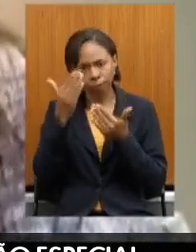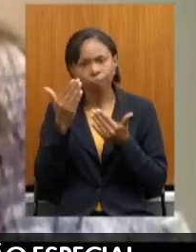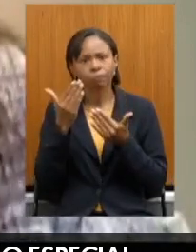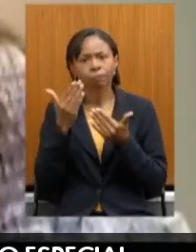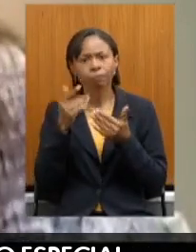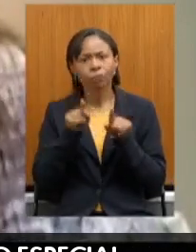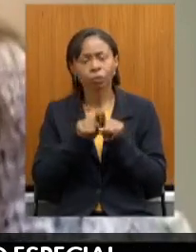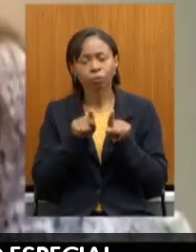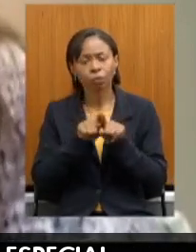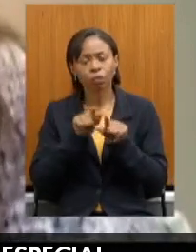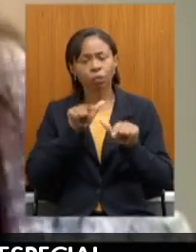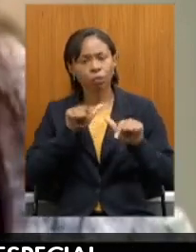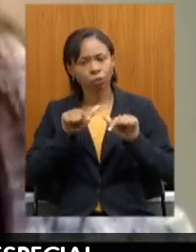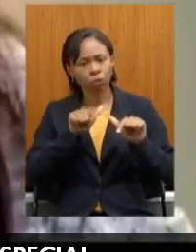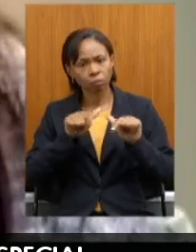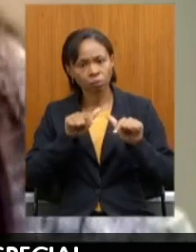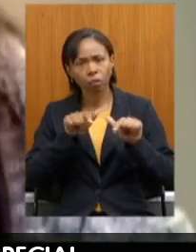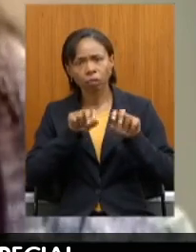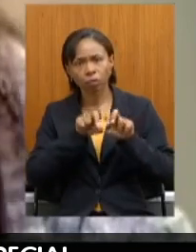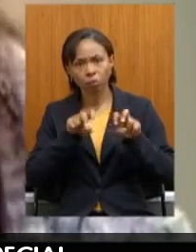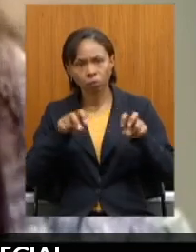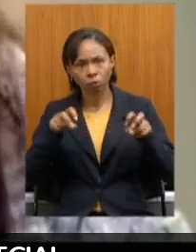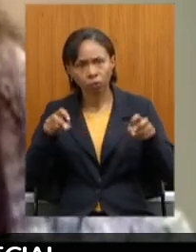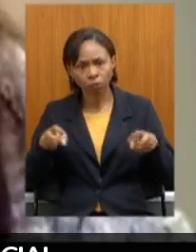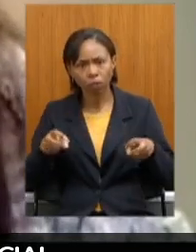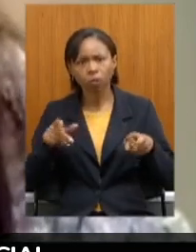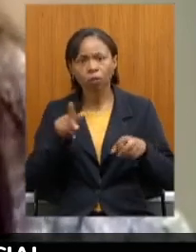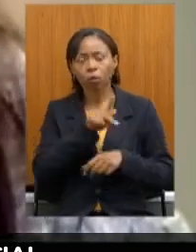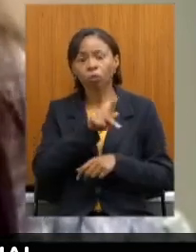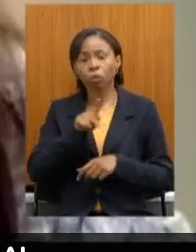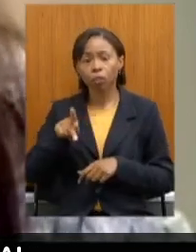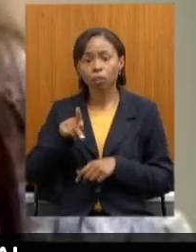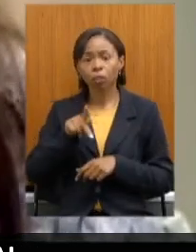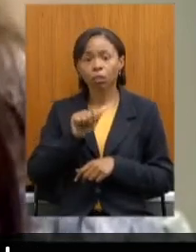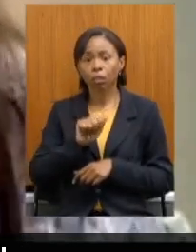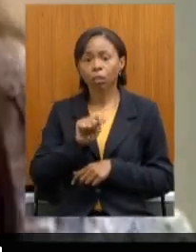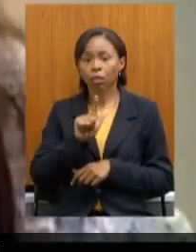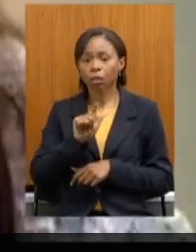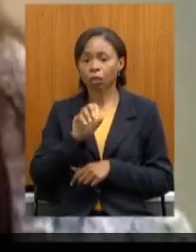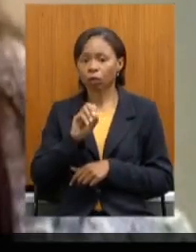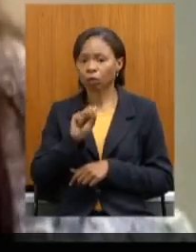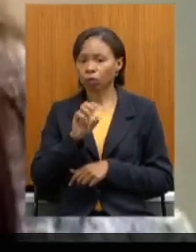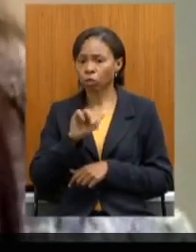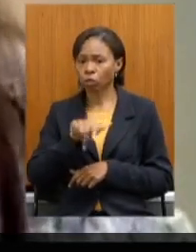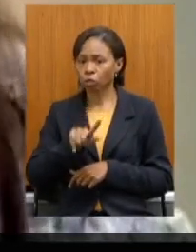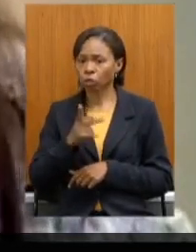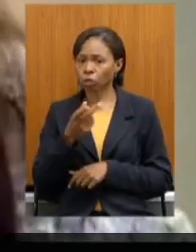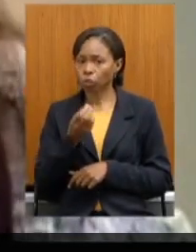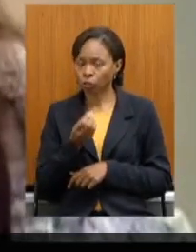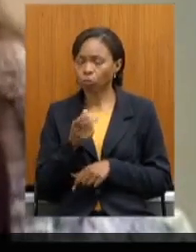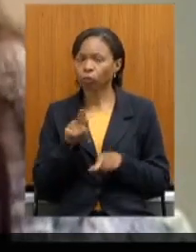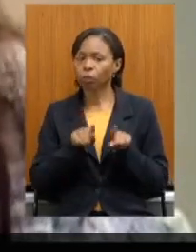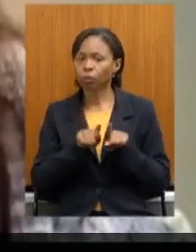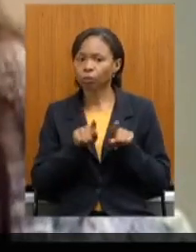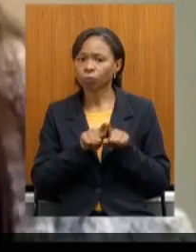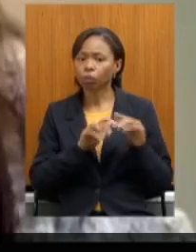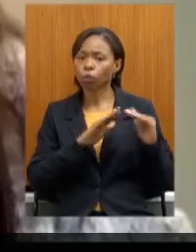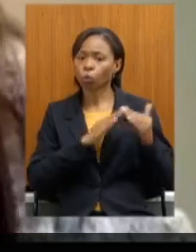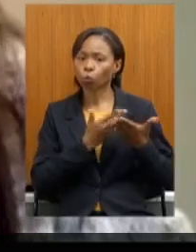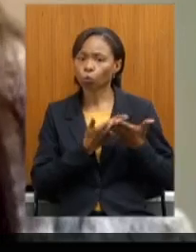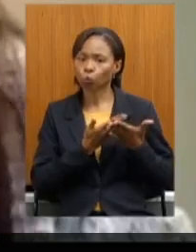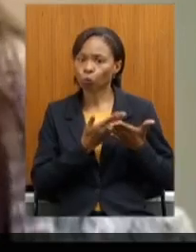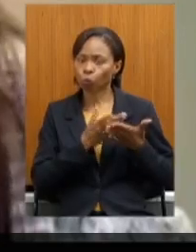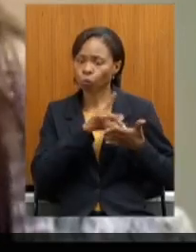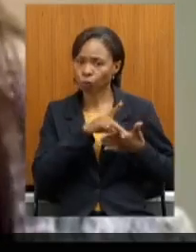agradecimentos ao trabalho da mesa para o presidente Agostinho Patrus e também ao Colégio de Líderes, que eu faço aqui no nome do